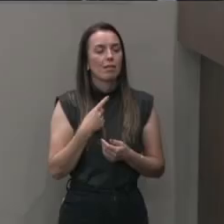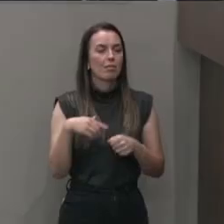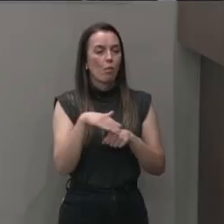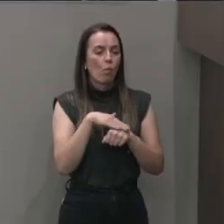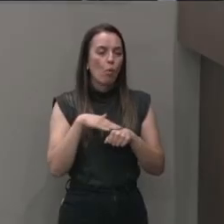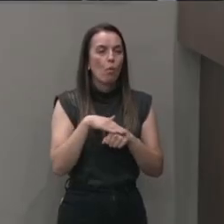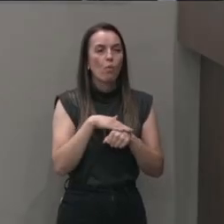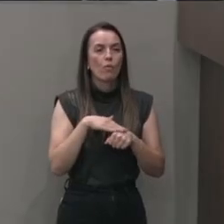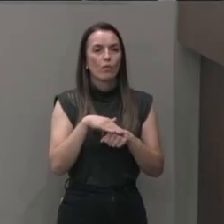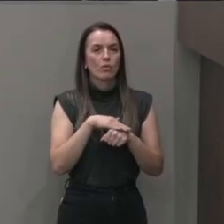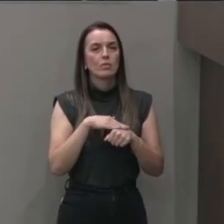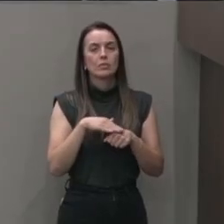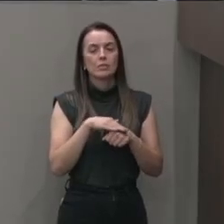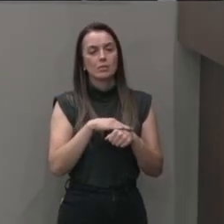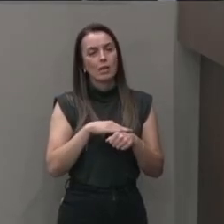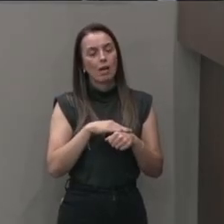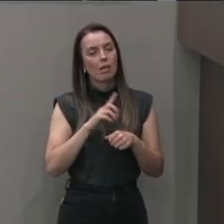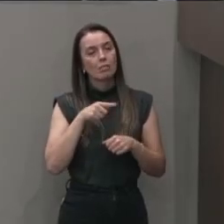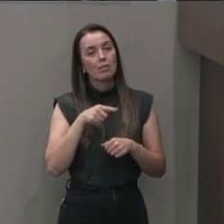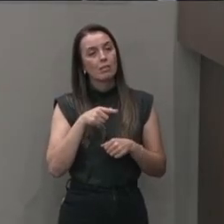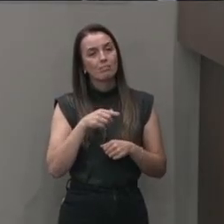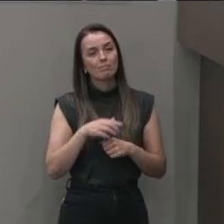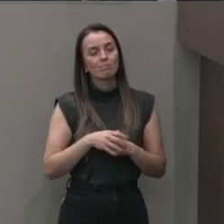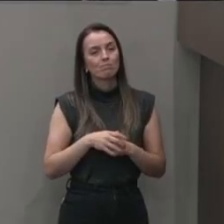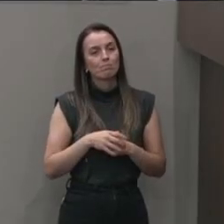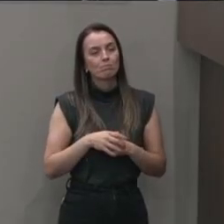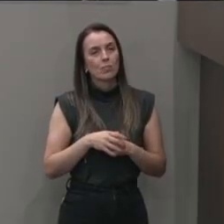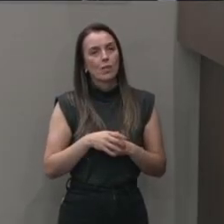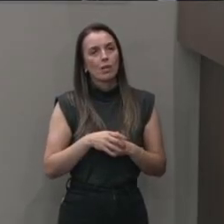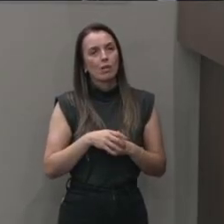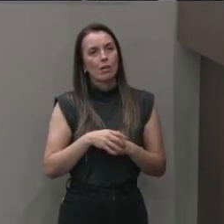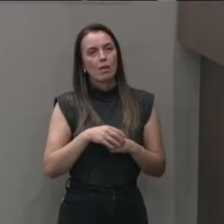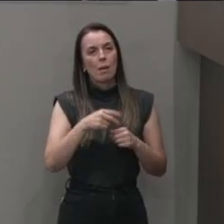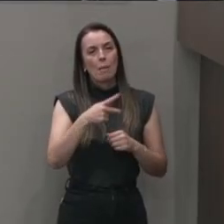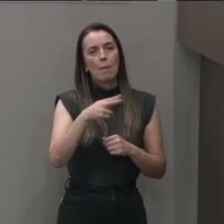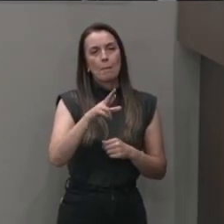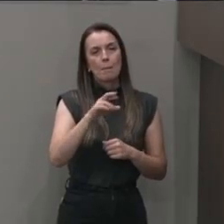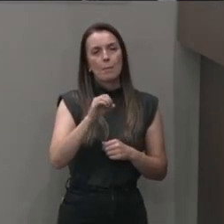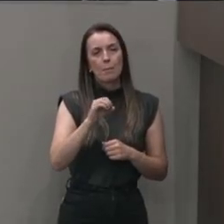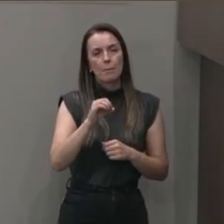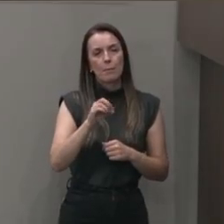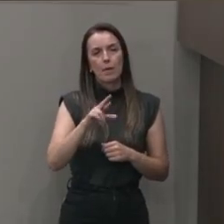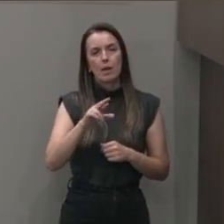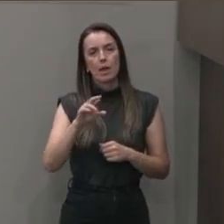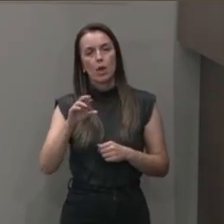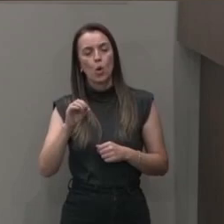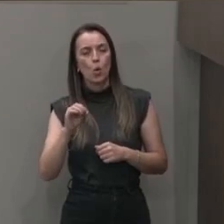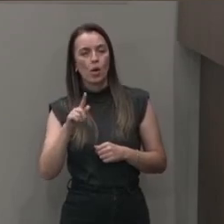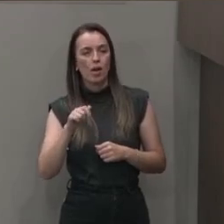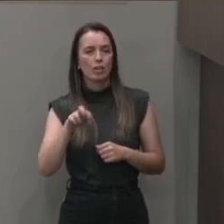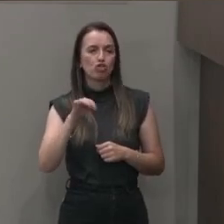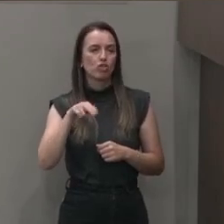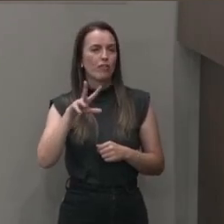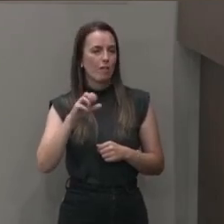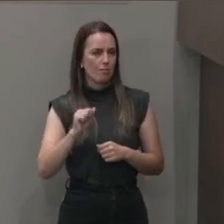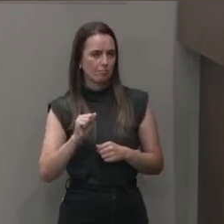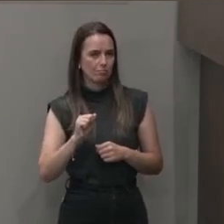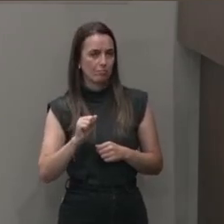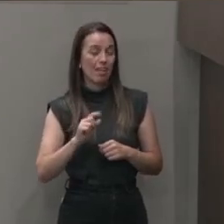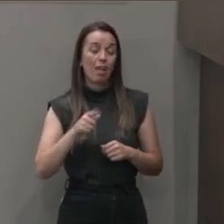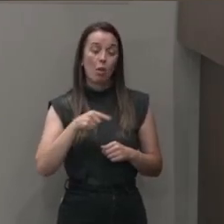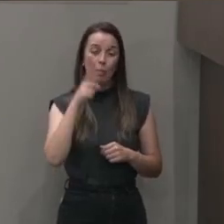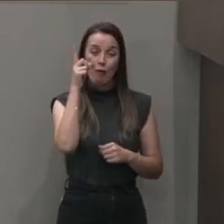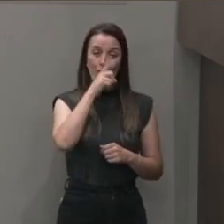é sobre isso. Isso é uma falha de gestão. Estão se referindo, inclusive, na justificativa, que quem deve fazer